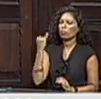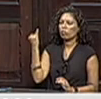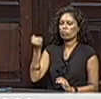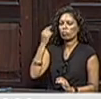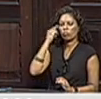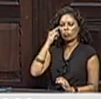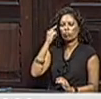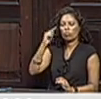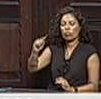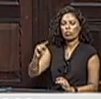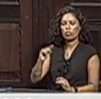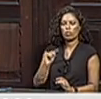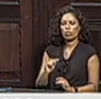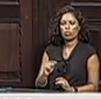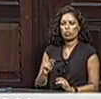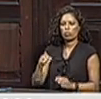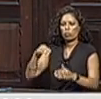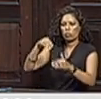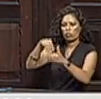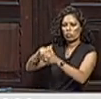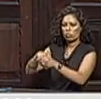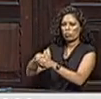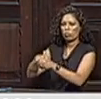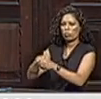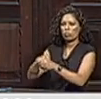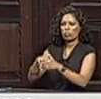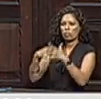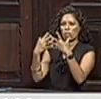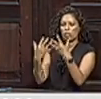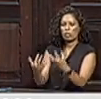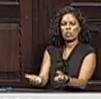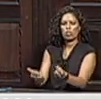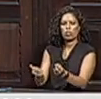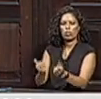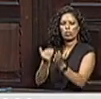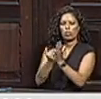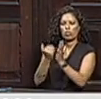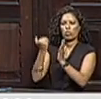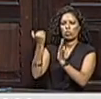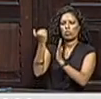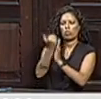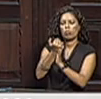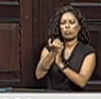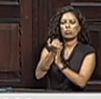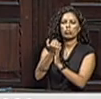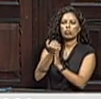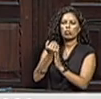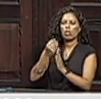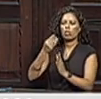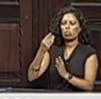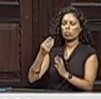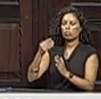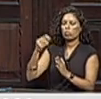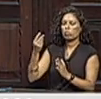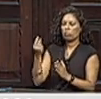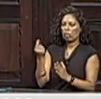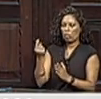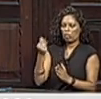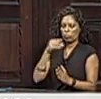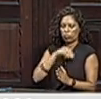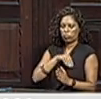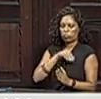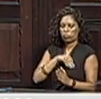votar favoravelmente ao destaque número 1, para aumentar 5 pontos percentuais